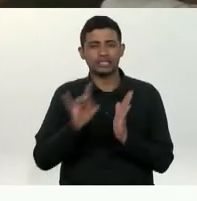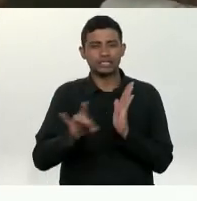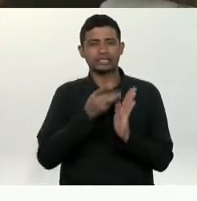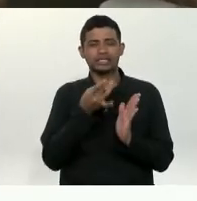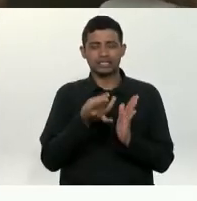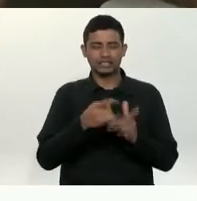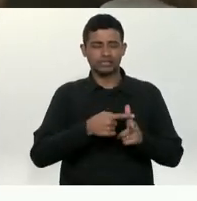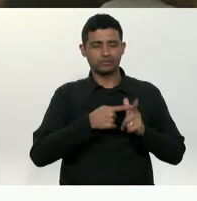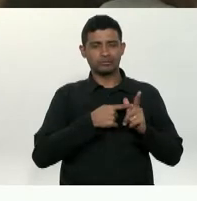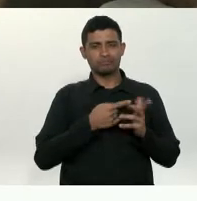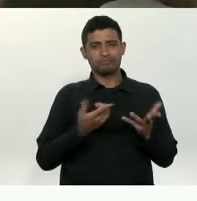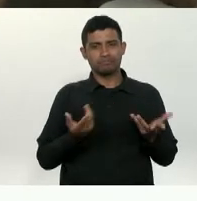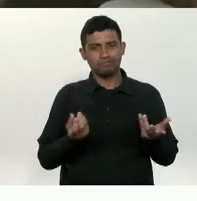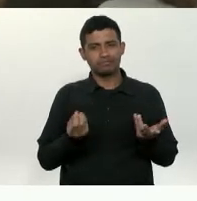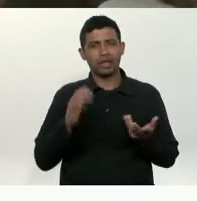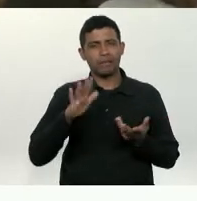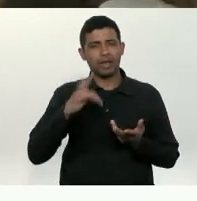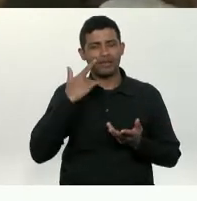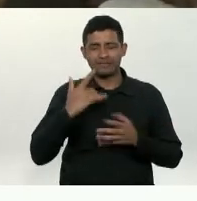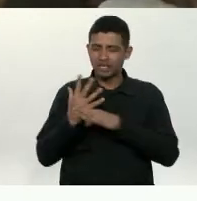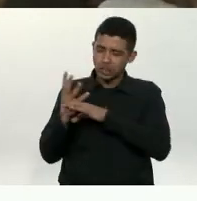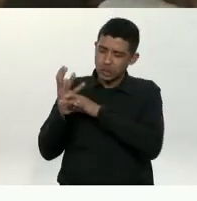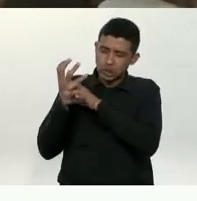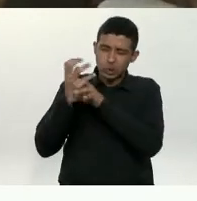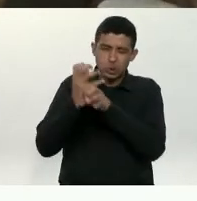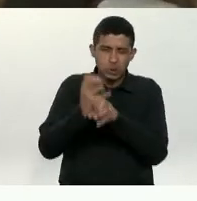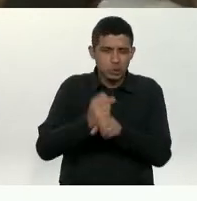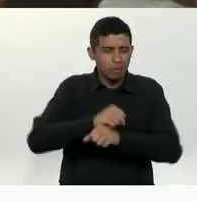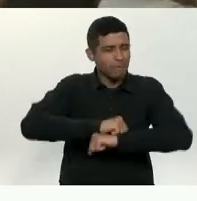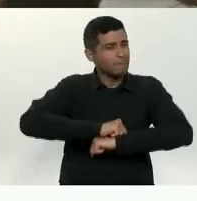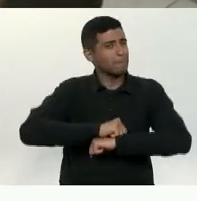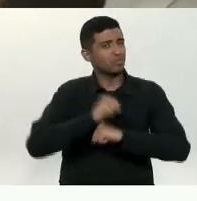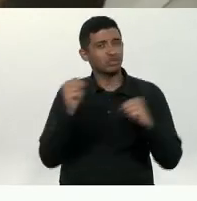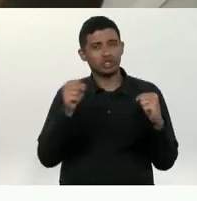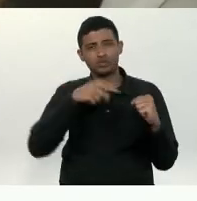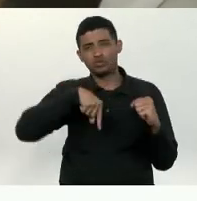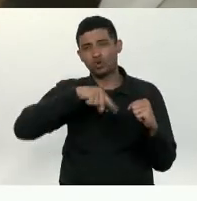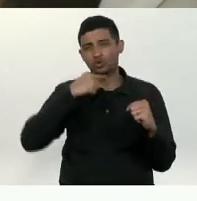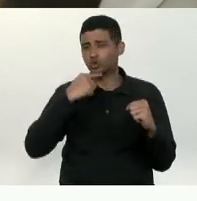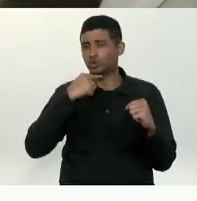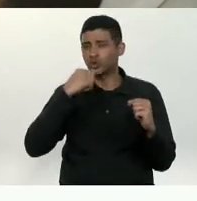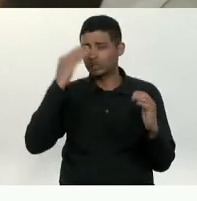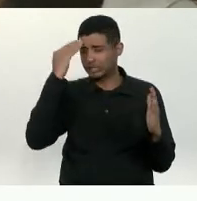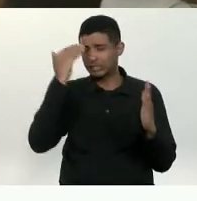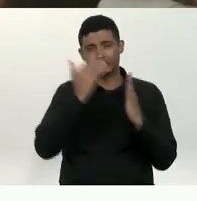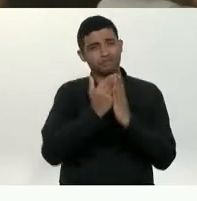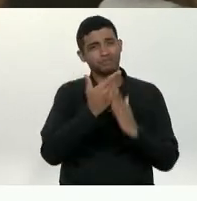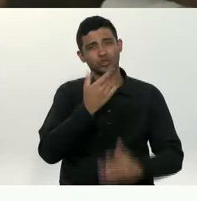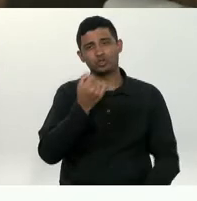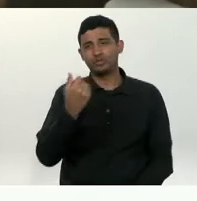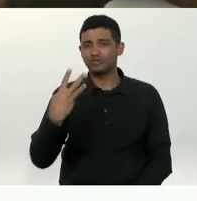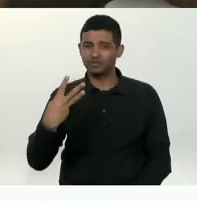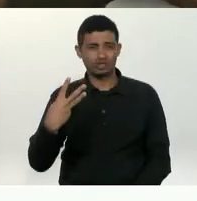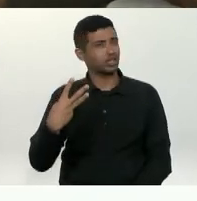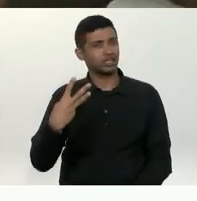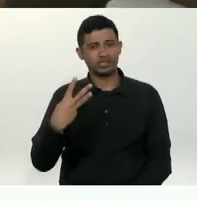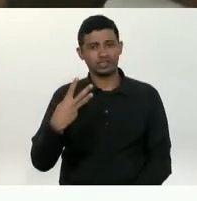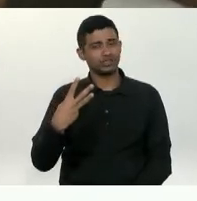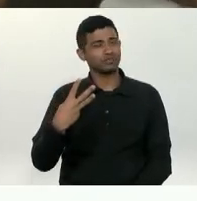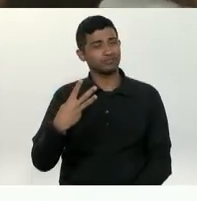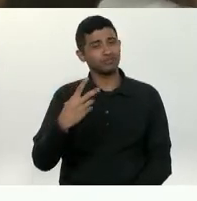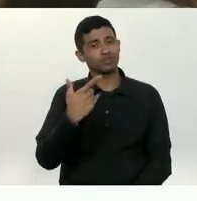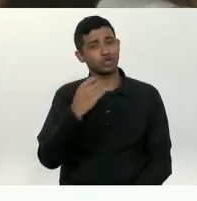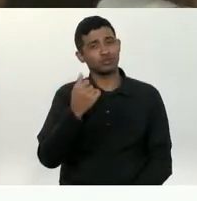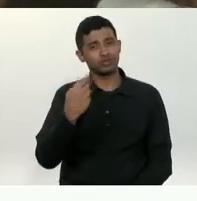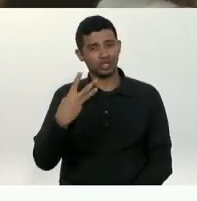e é matematicamente impossível que nós o cumpramos a partir de 2023, quando será retomado o pagamento